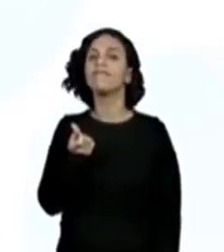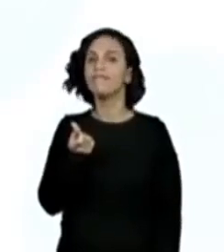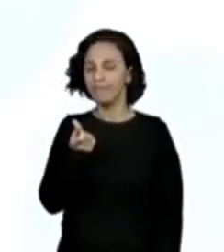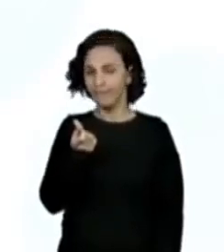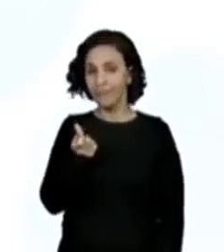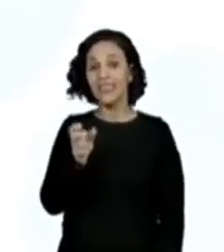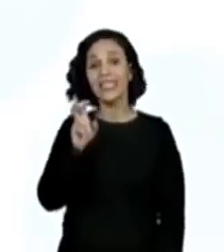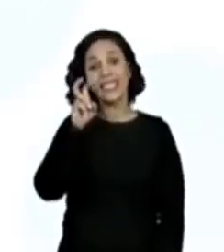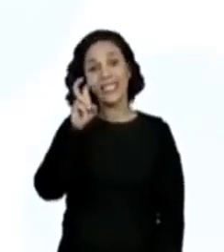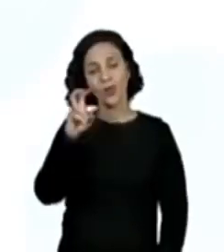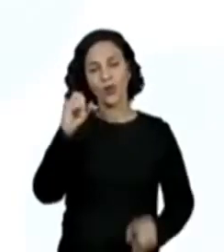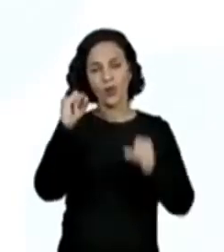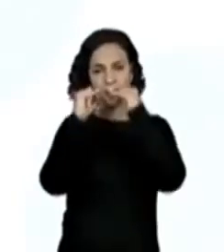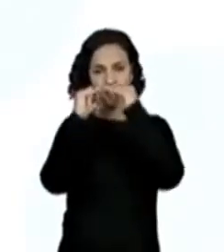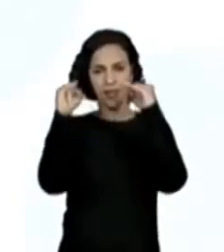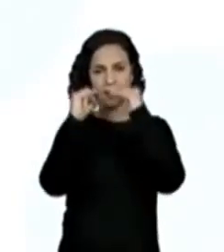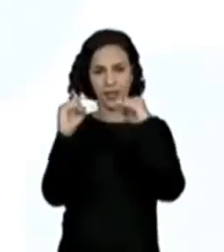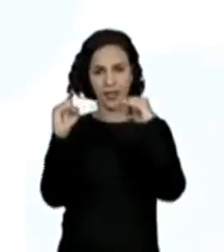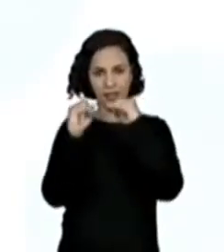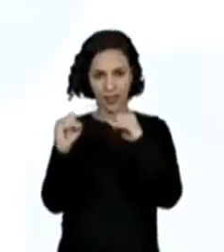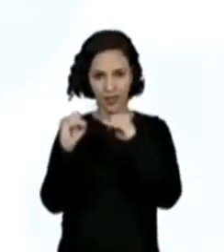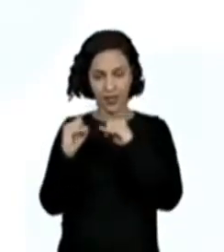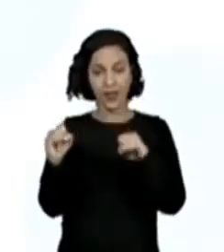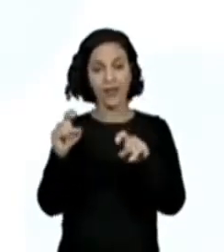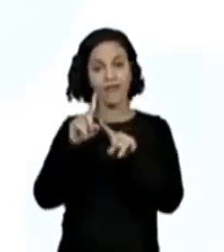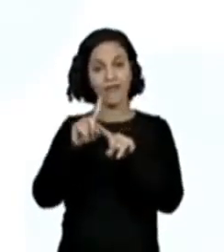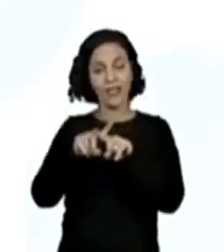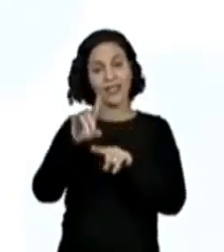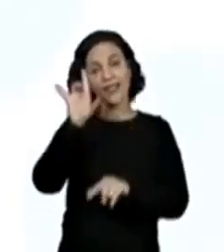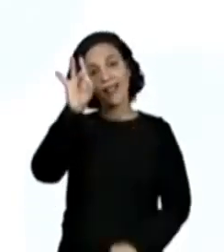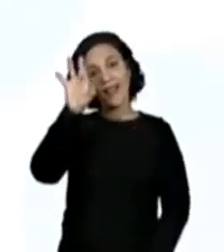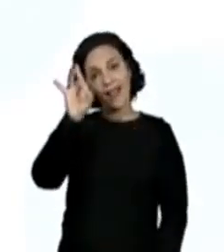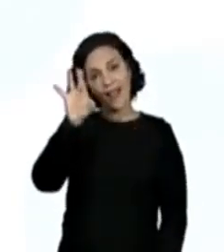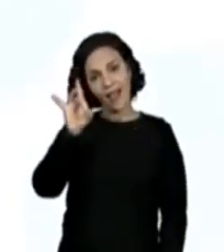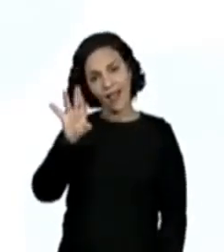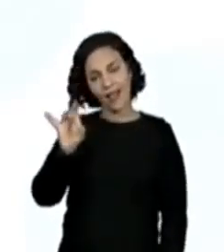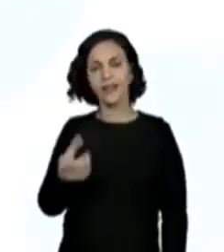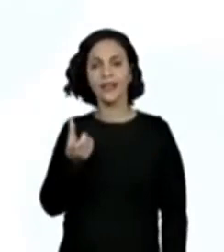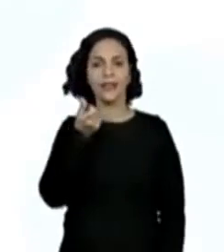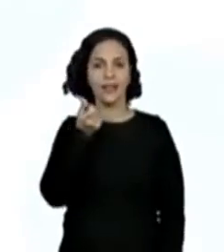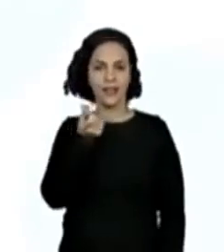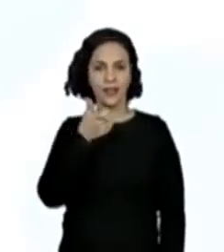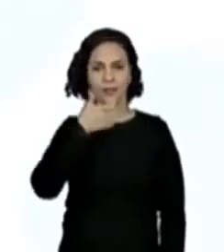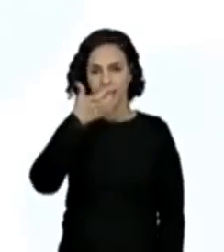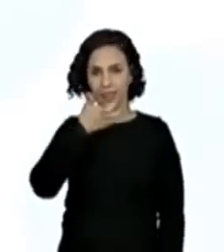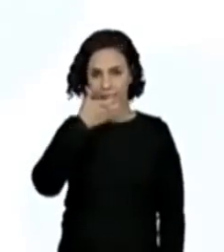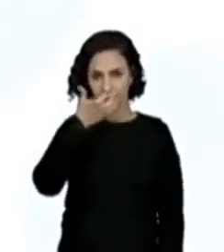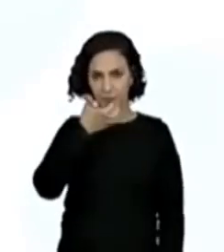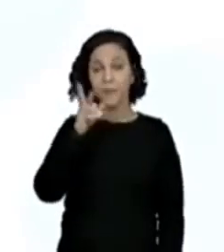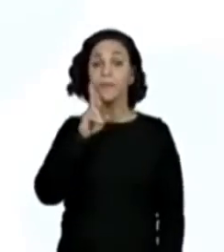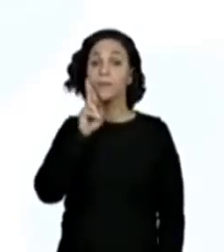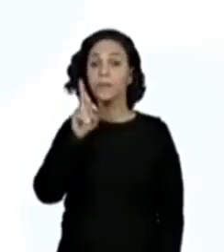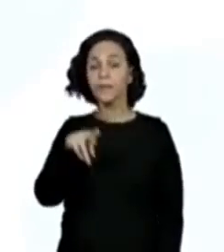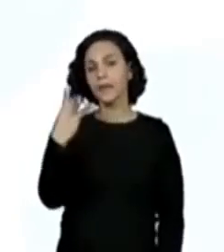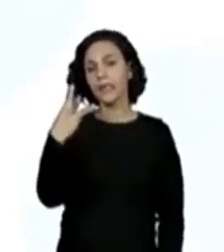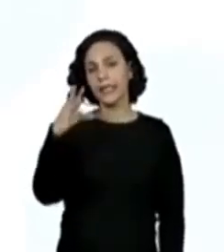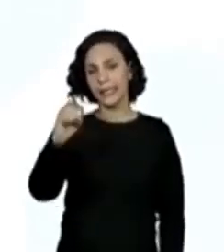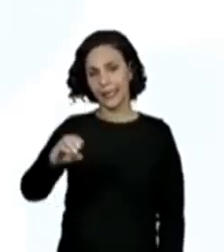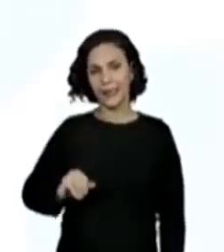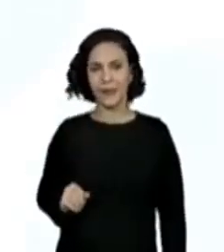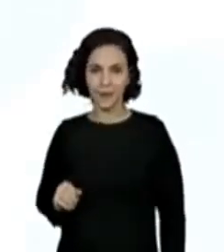5 linhas vezes 6 maçãs em cada linha. Vai dar 30